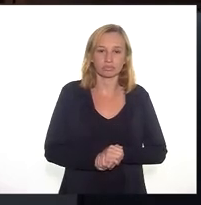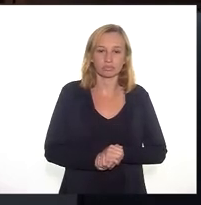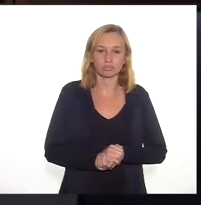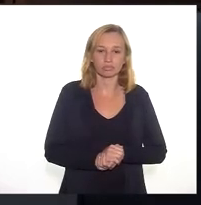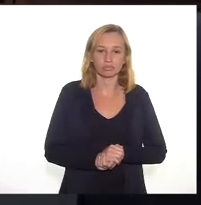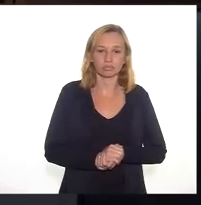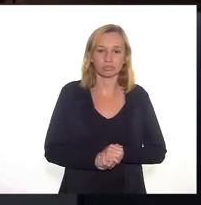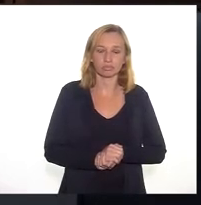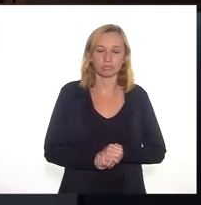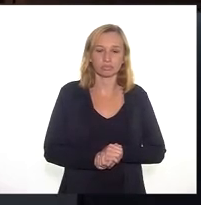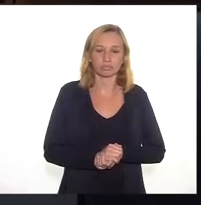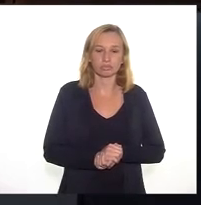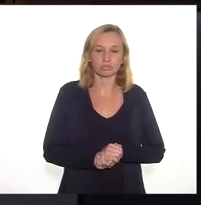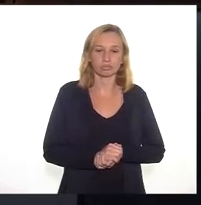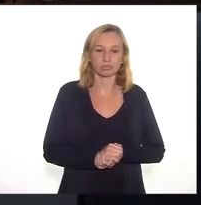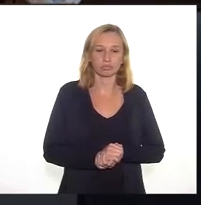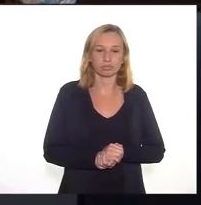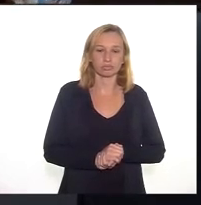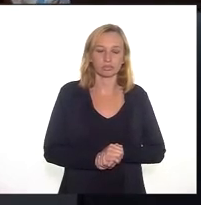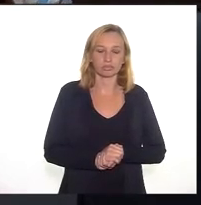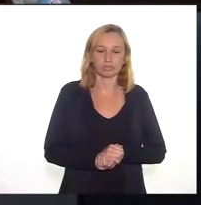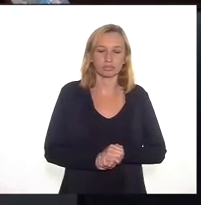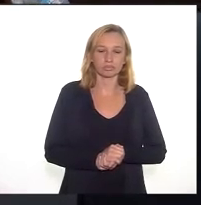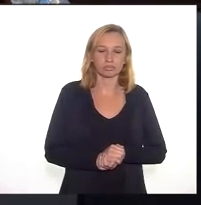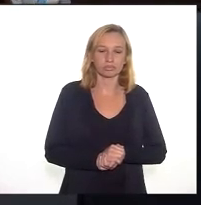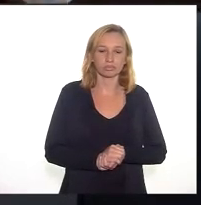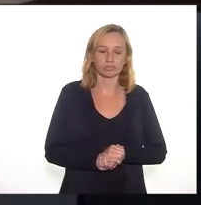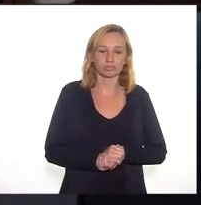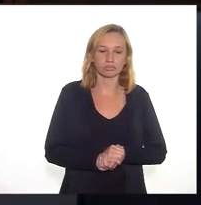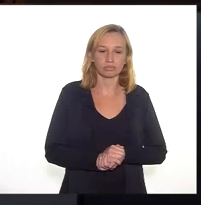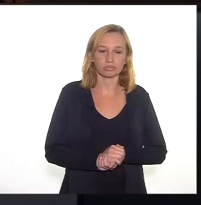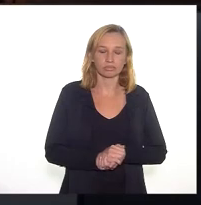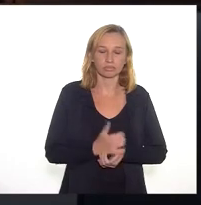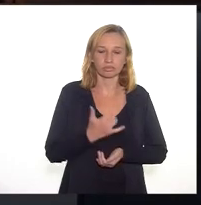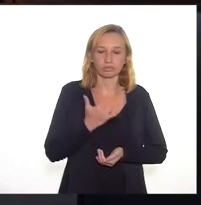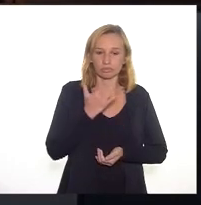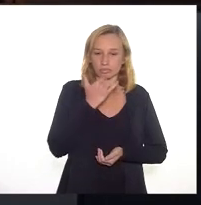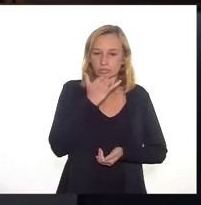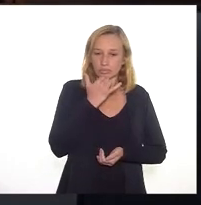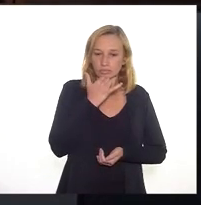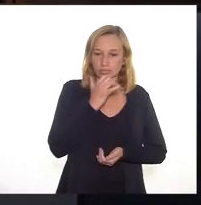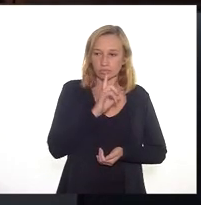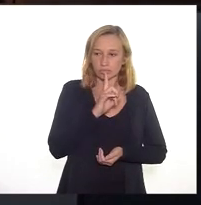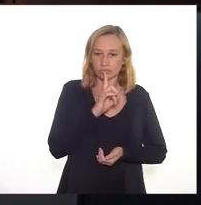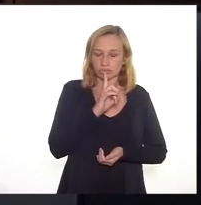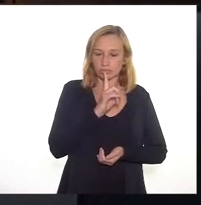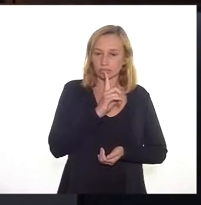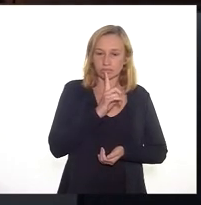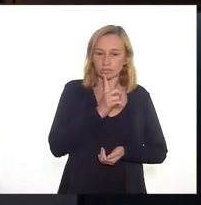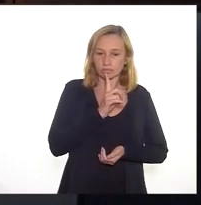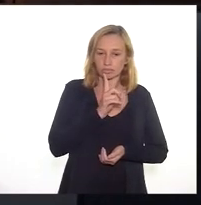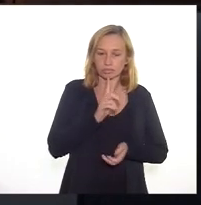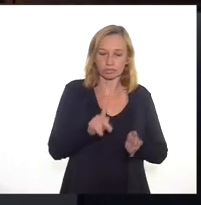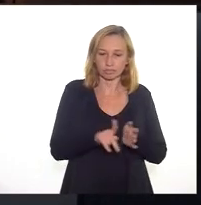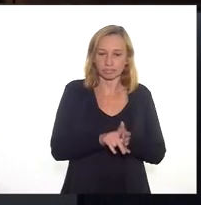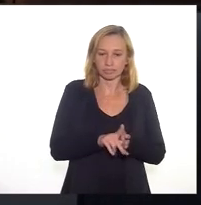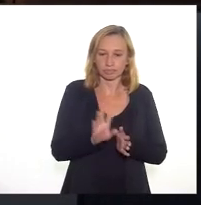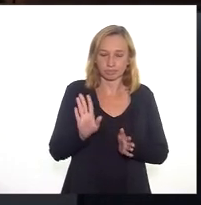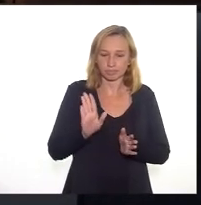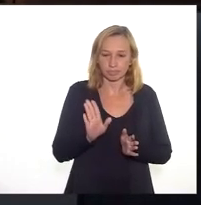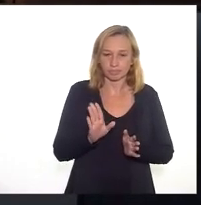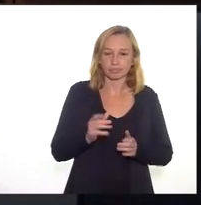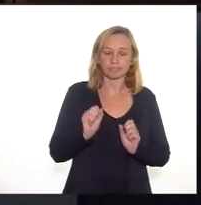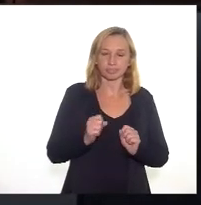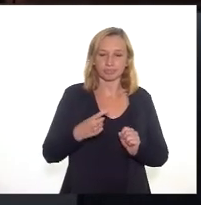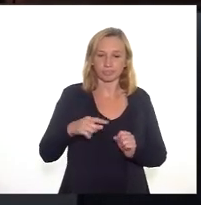Discriminações é do MINC. Direitos Humanos, Dani. Perdão que Vossa Excelência também... Não, Bom, Vossa Excelência não é autora. Pode dar,